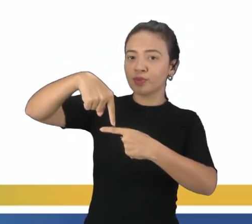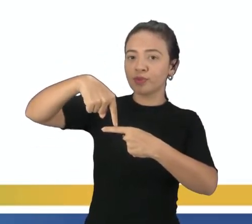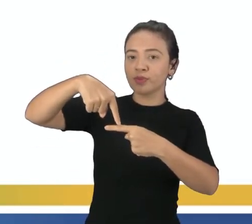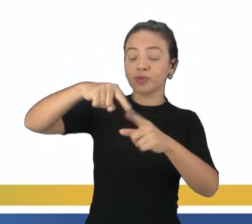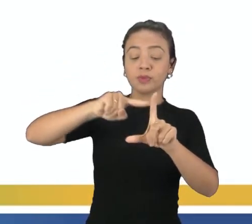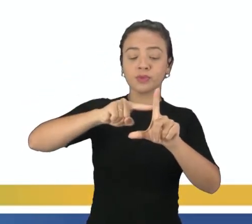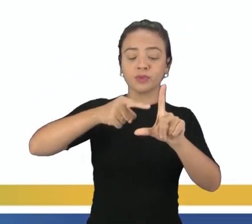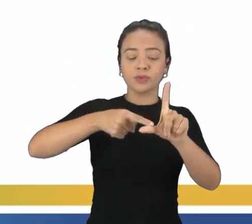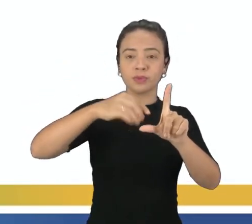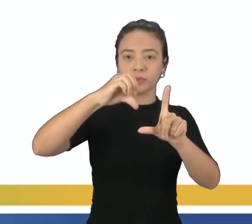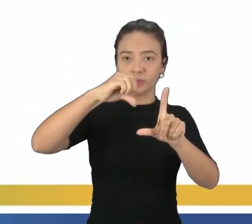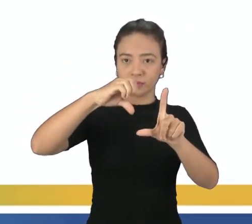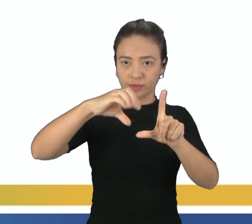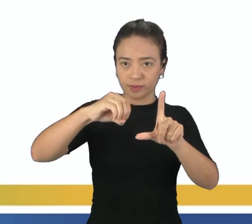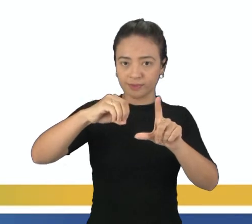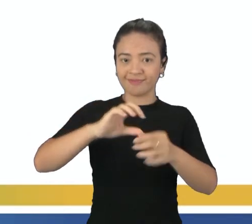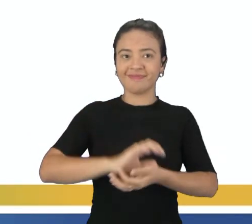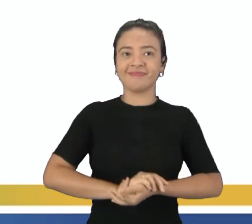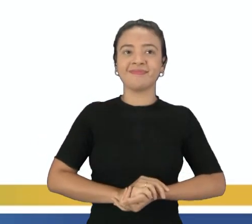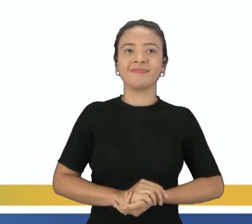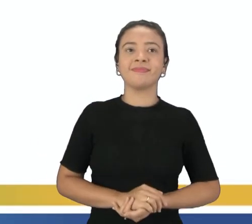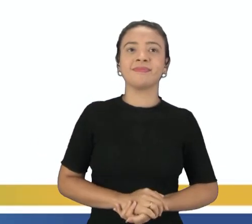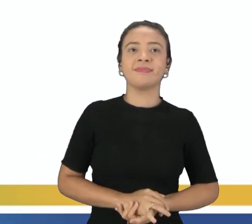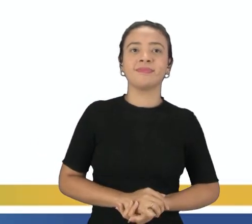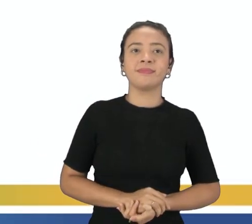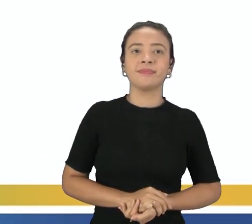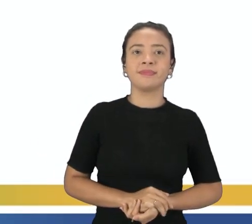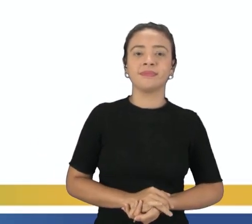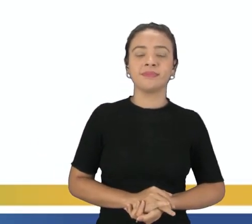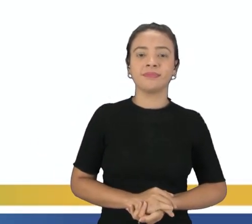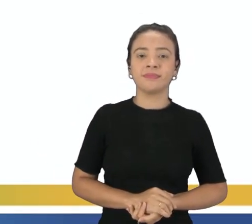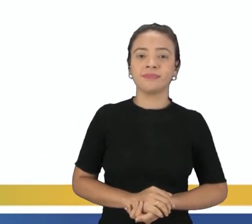de 90 graus, certinho?